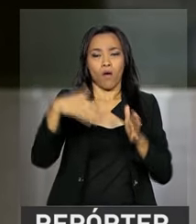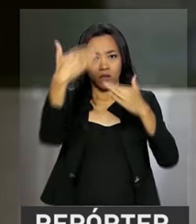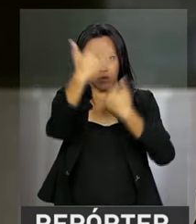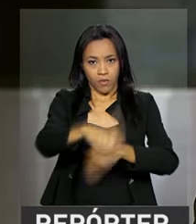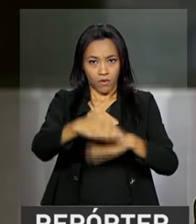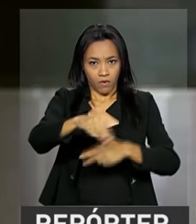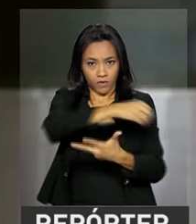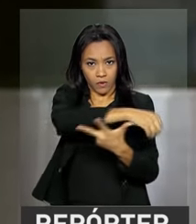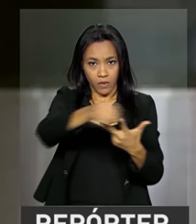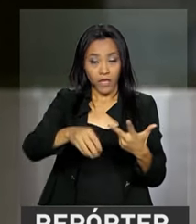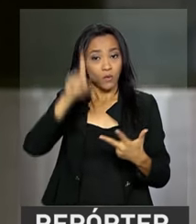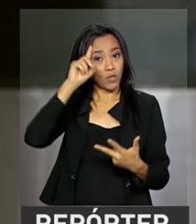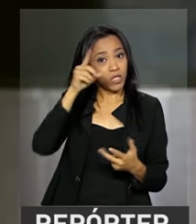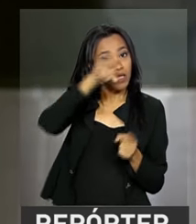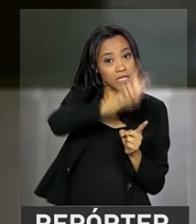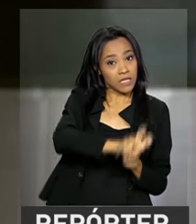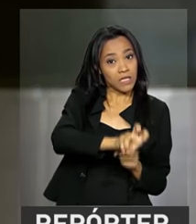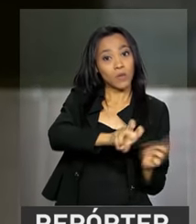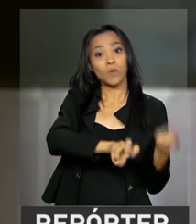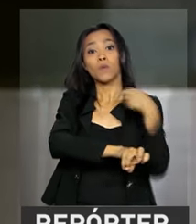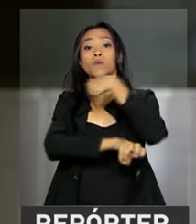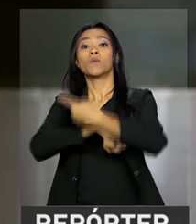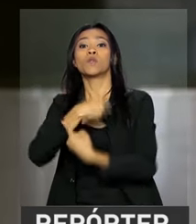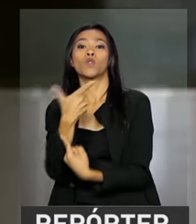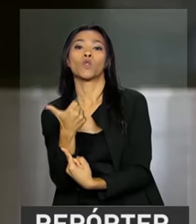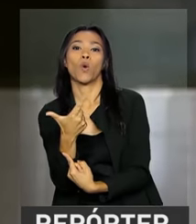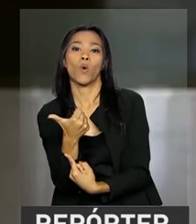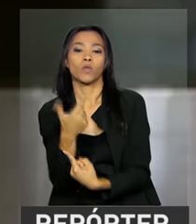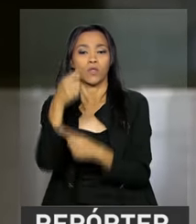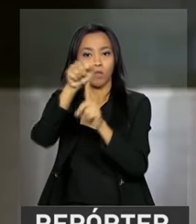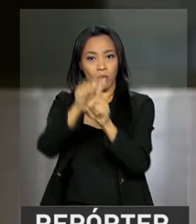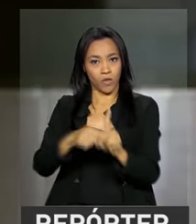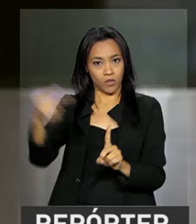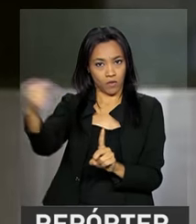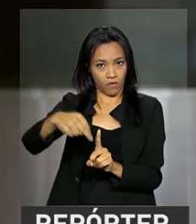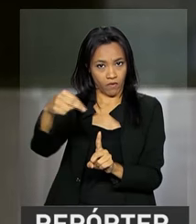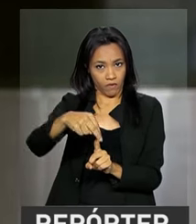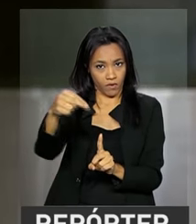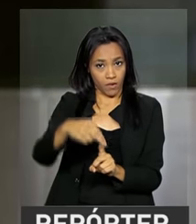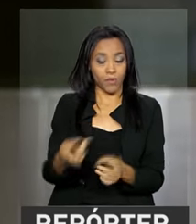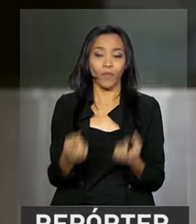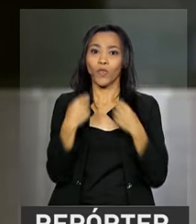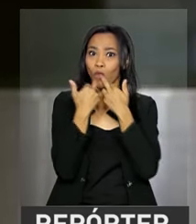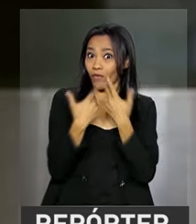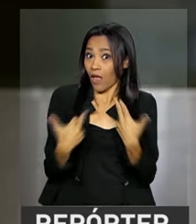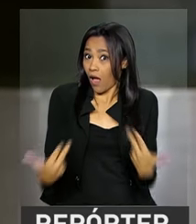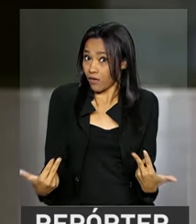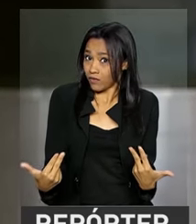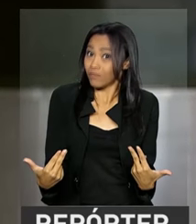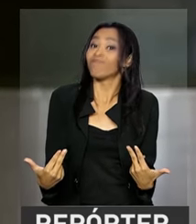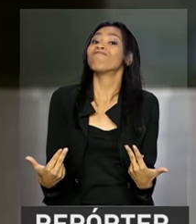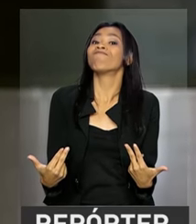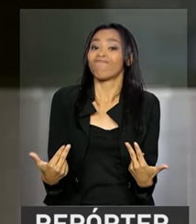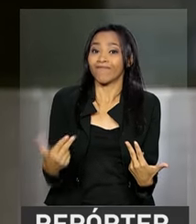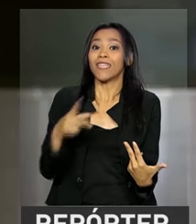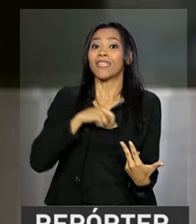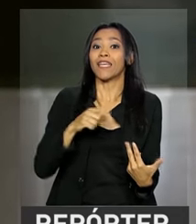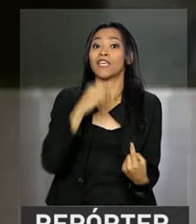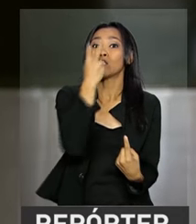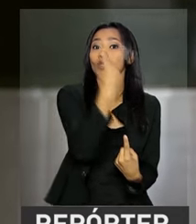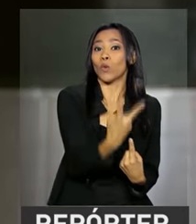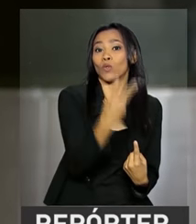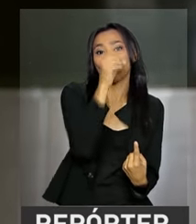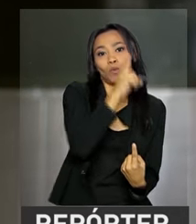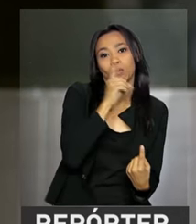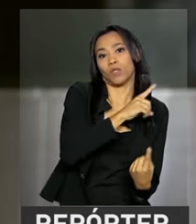vão ser aplicadas nos dias 5 e 12 do mês de novembro. E agora uma novidade é que elas vão ser aplicadas em dois